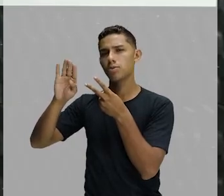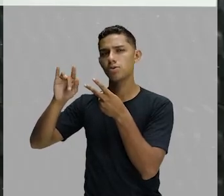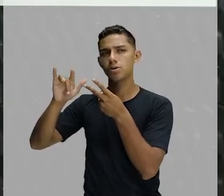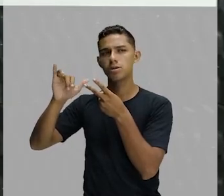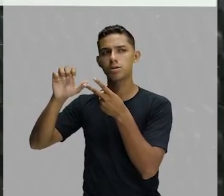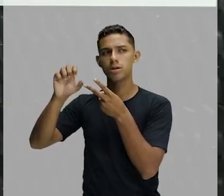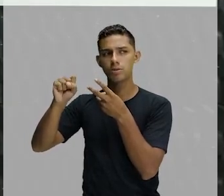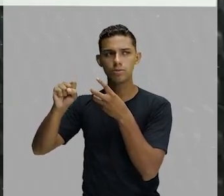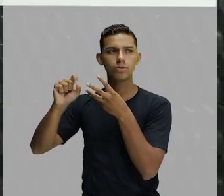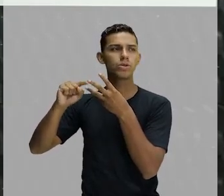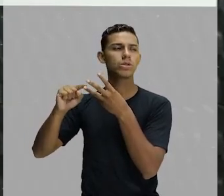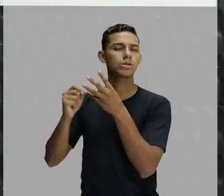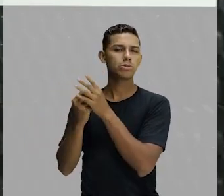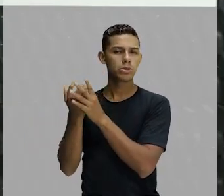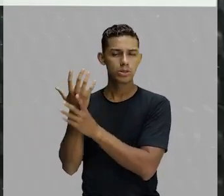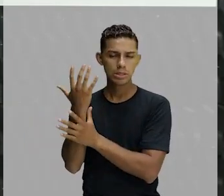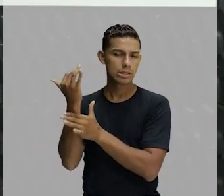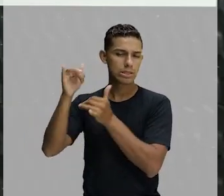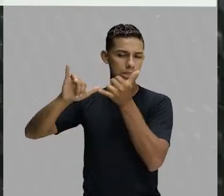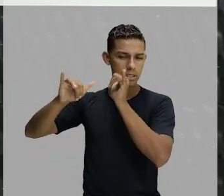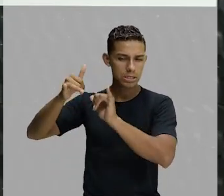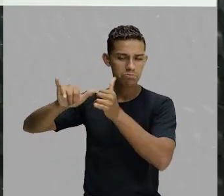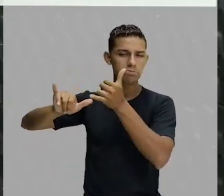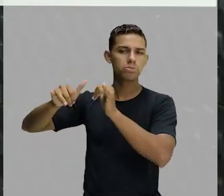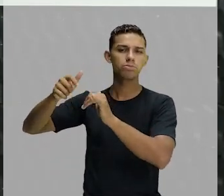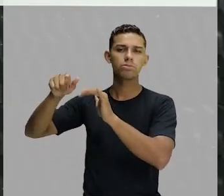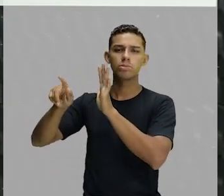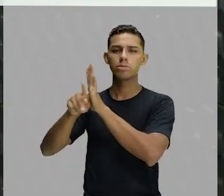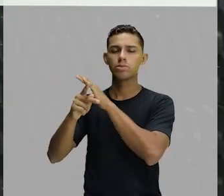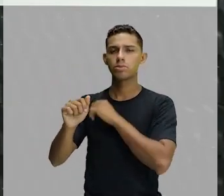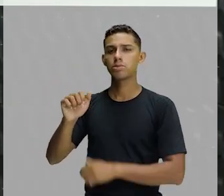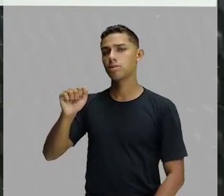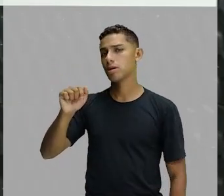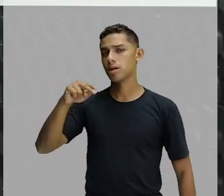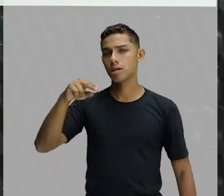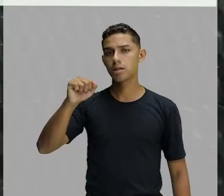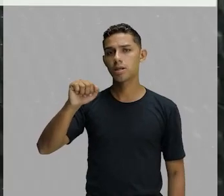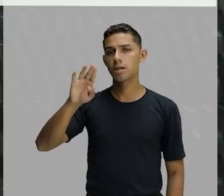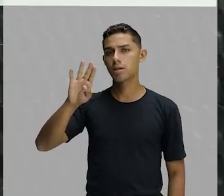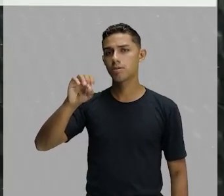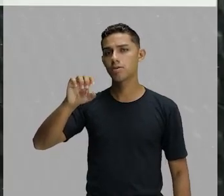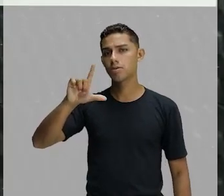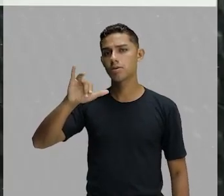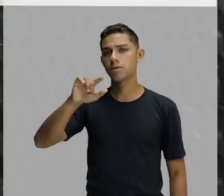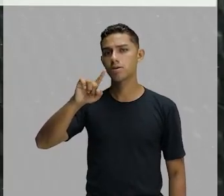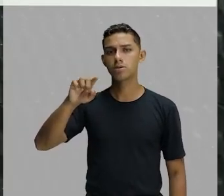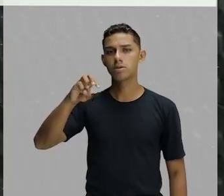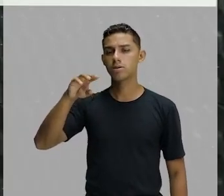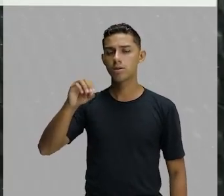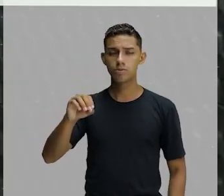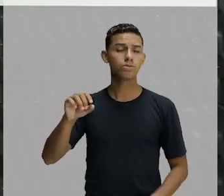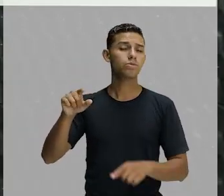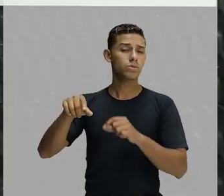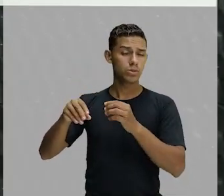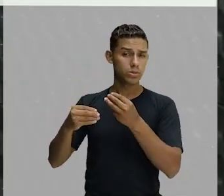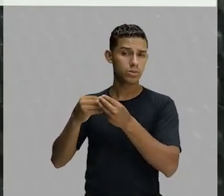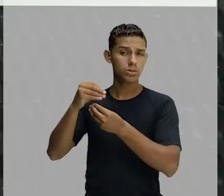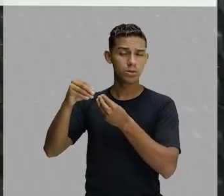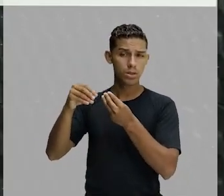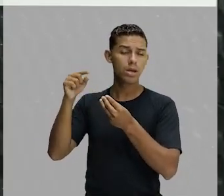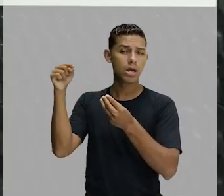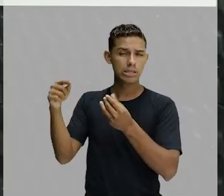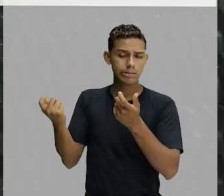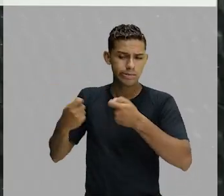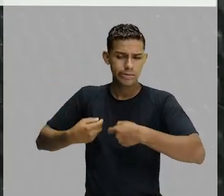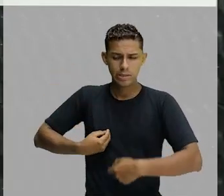metabolismo de produção de substâncias químicas, que a gente chama de anabolismo. E nessas reações químicas, para que elas aconteçam, tem que ter